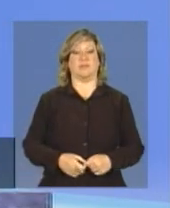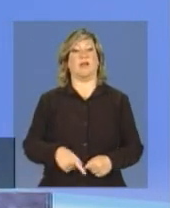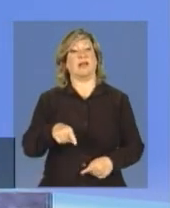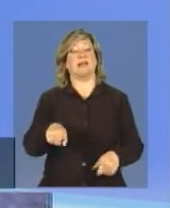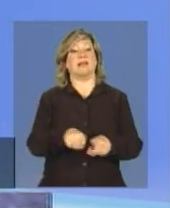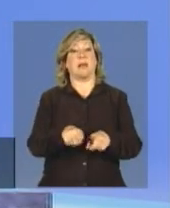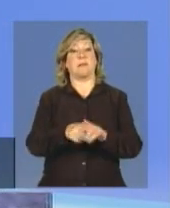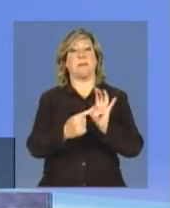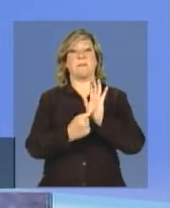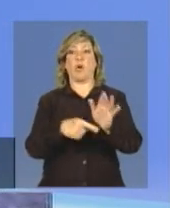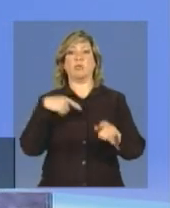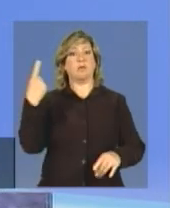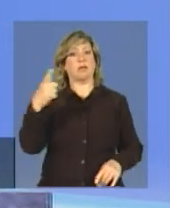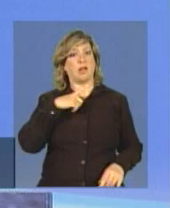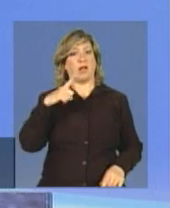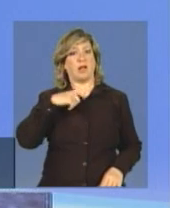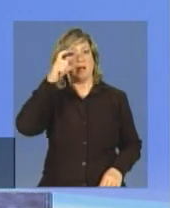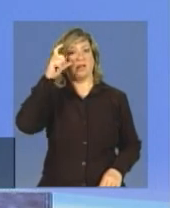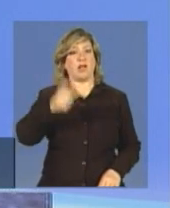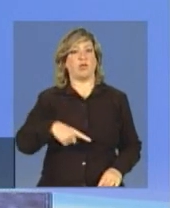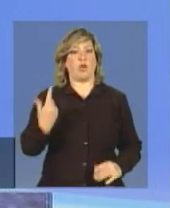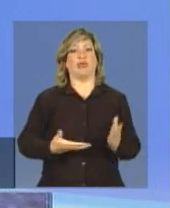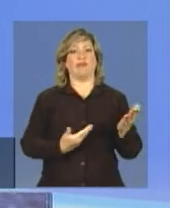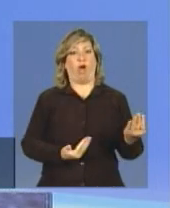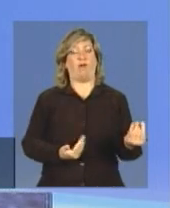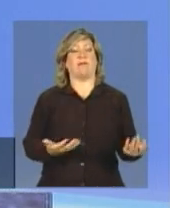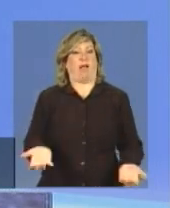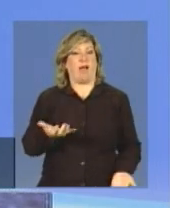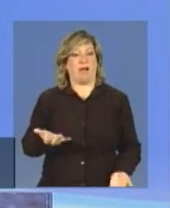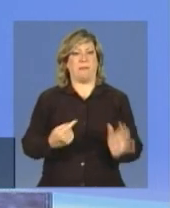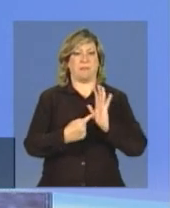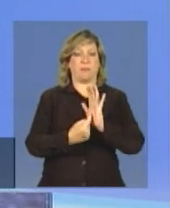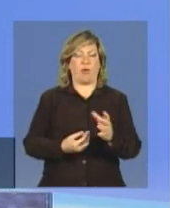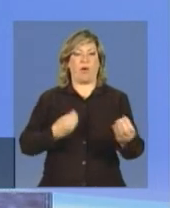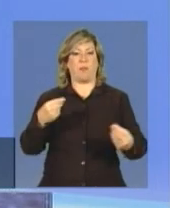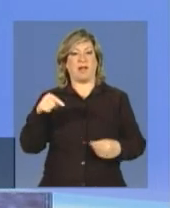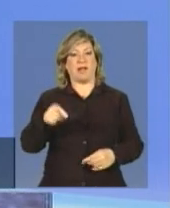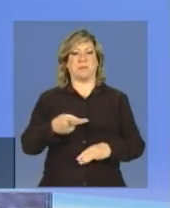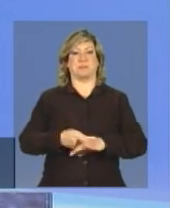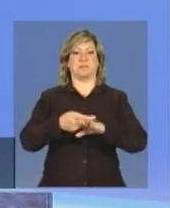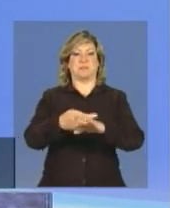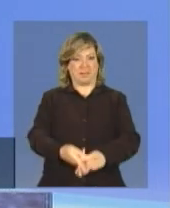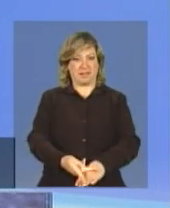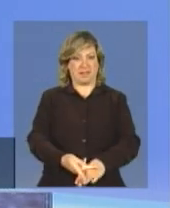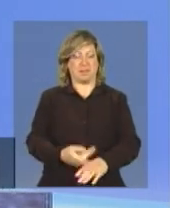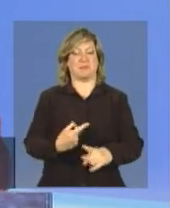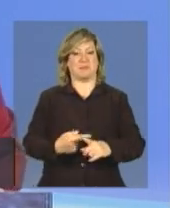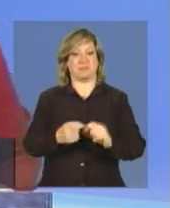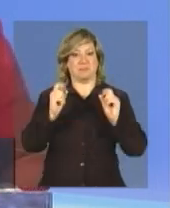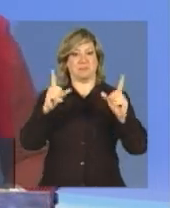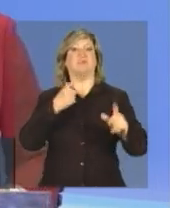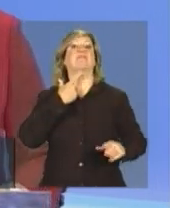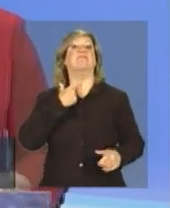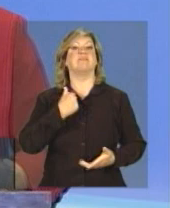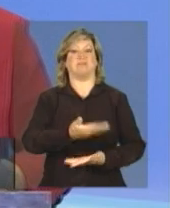evidenciam também o interesse que esse prêmio Jovens Cientistas despertou. Mas,